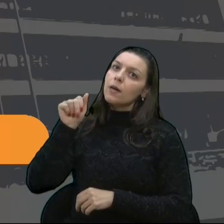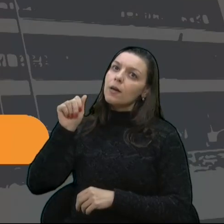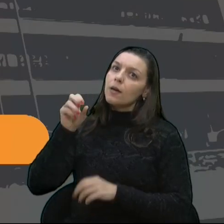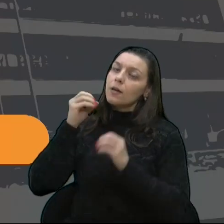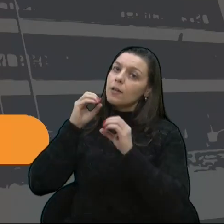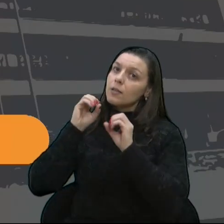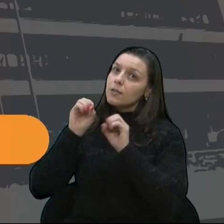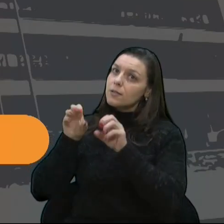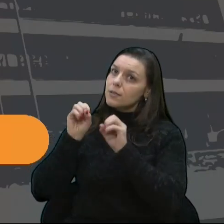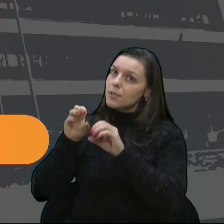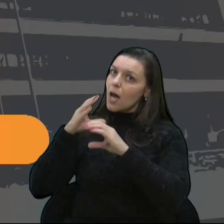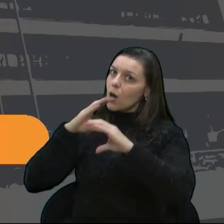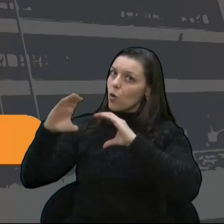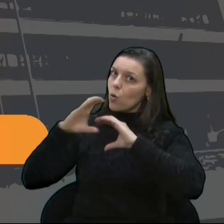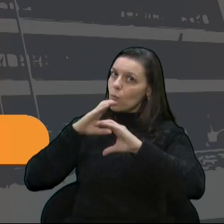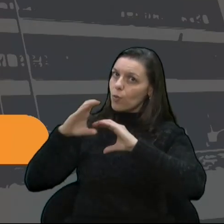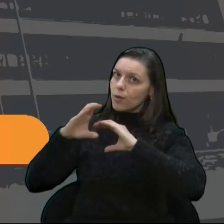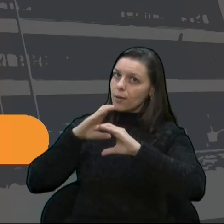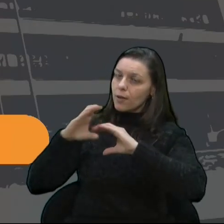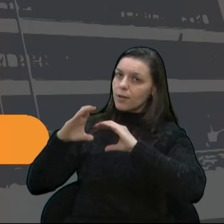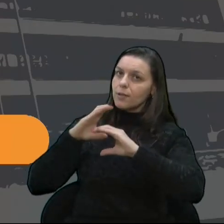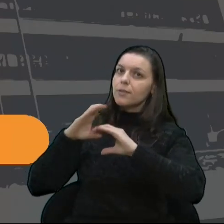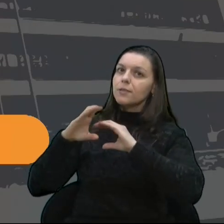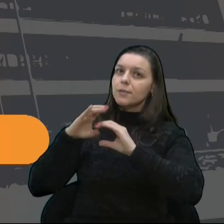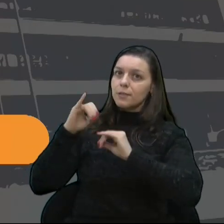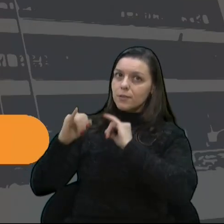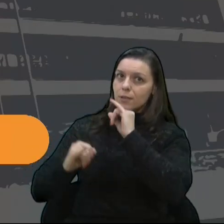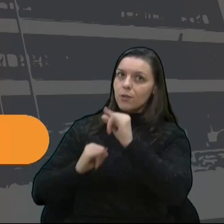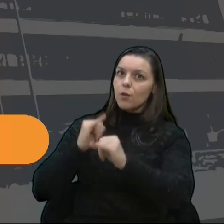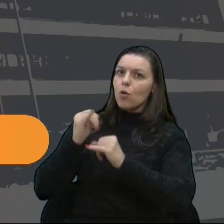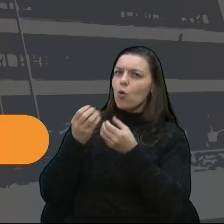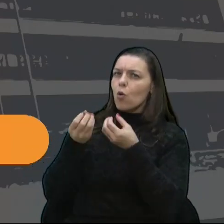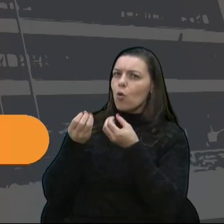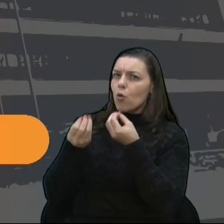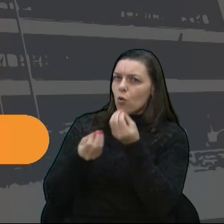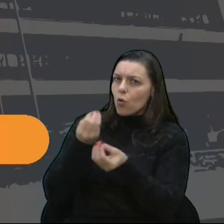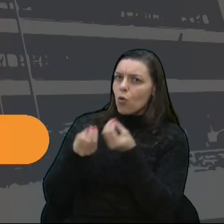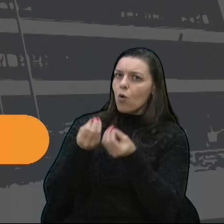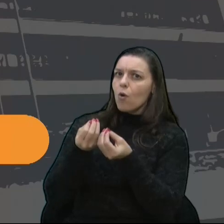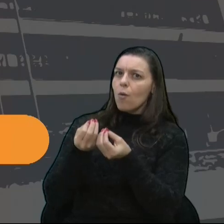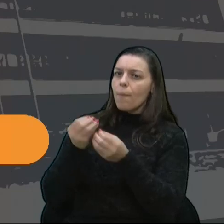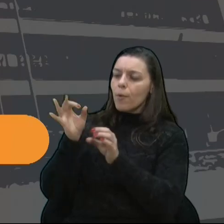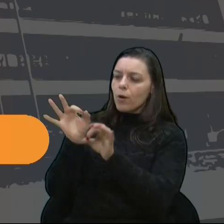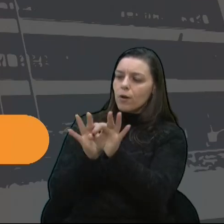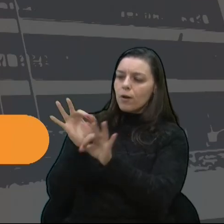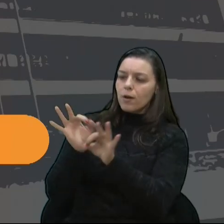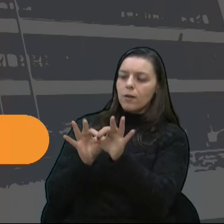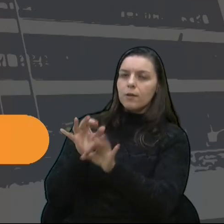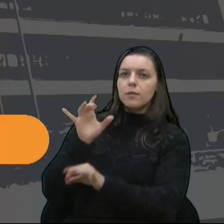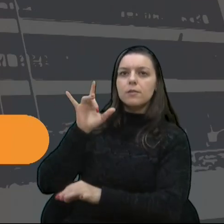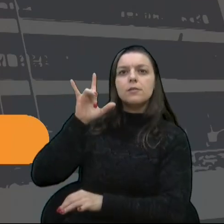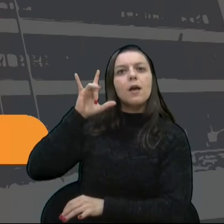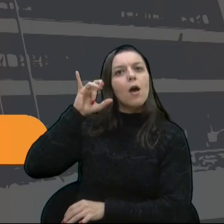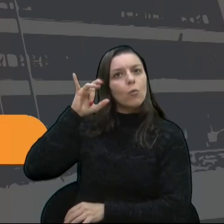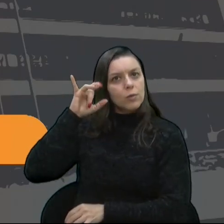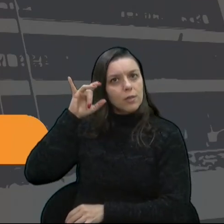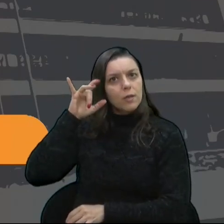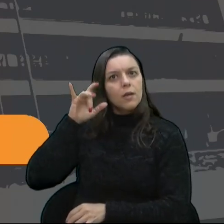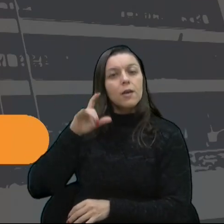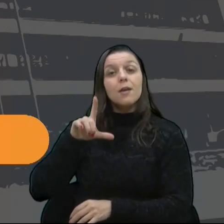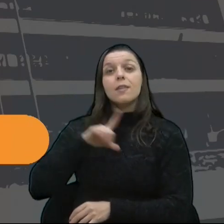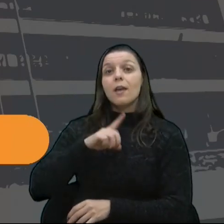comunicação digital, começou a ensinar algumas coisas como gerenciar o Instagram, dar algumas dicas para ela, e hoje a Arlete já tem